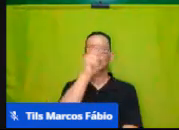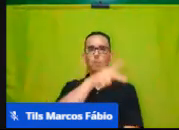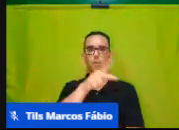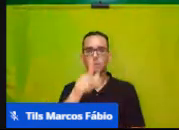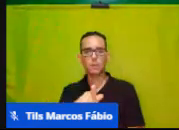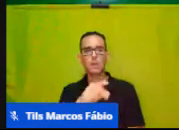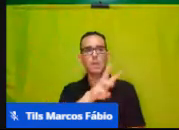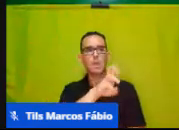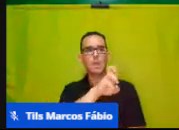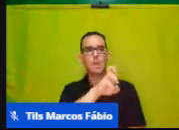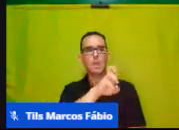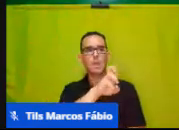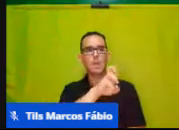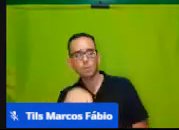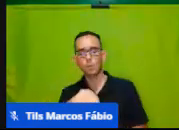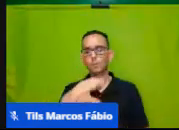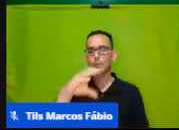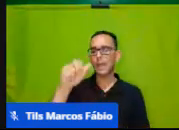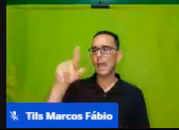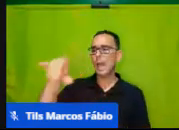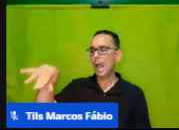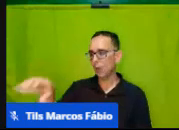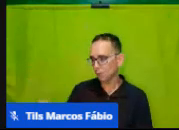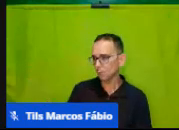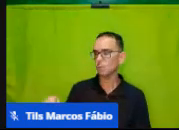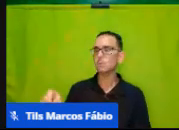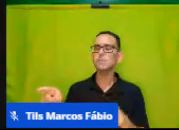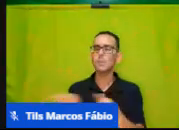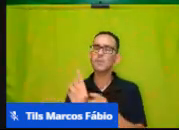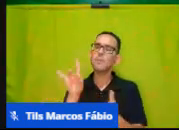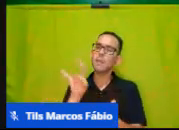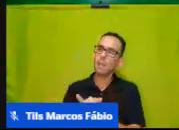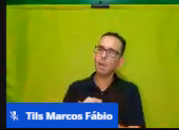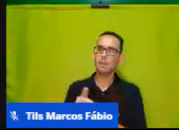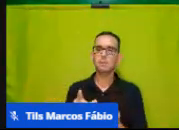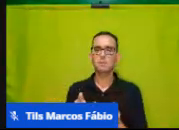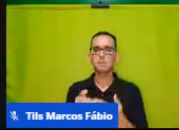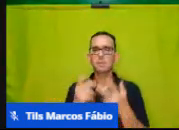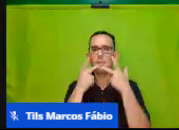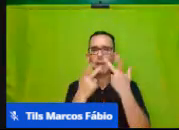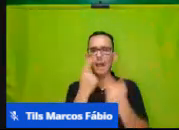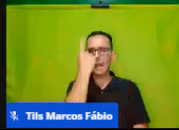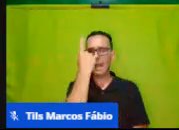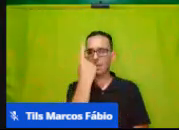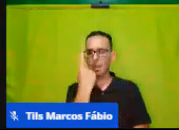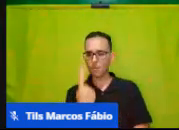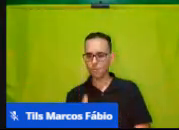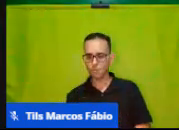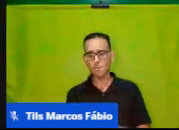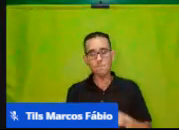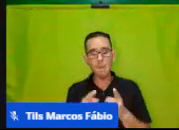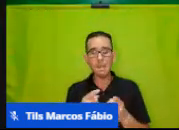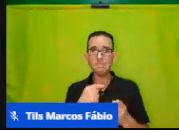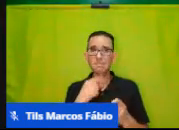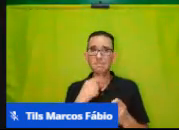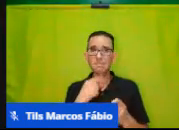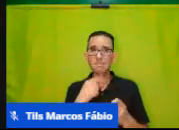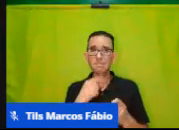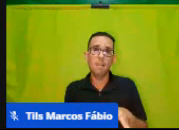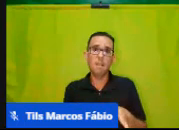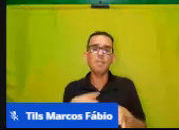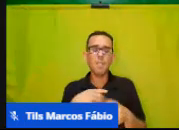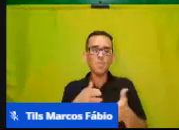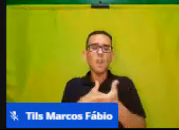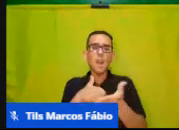professor Carlos pela disposição. Nós queríamos, na verdade, se pudéssemos falar com cada um de vocês, mas infelizmente a gente também é limitado por